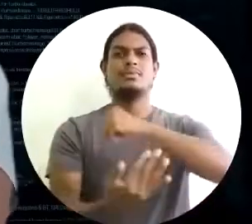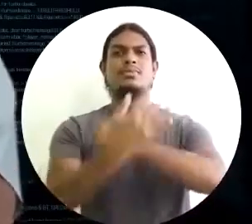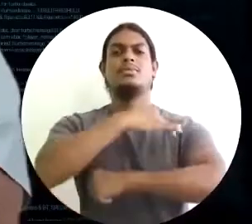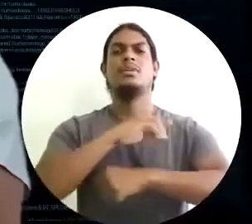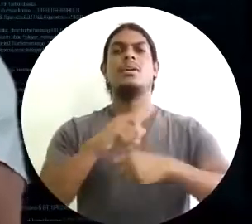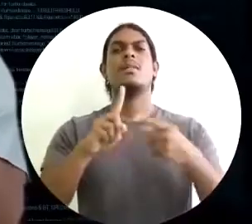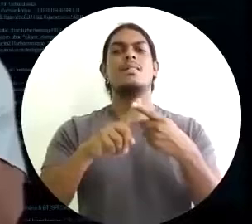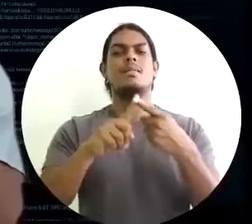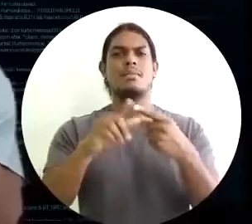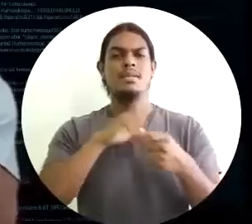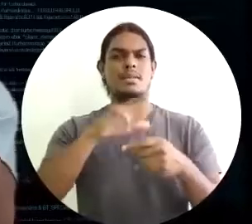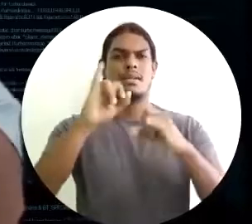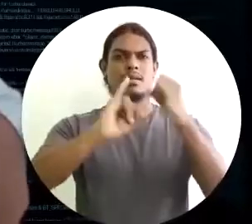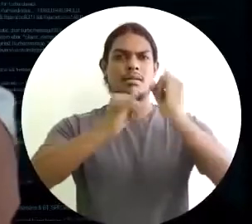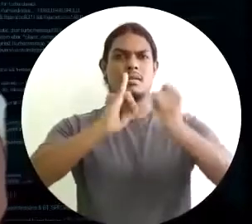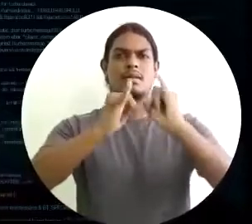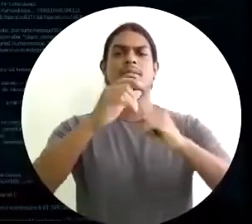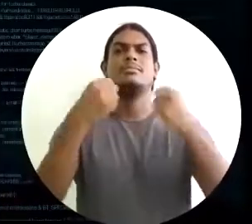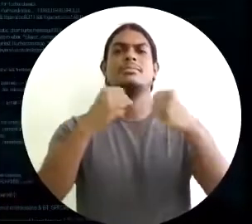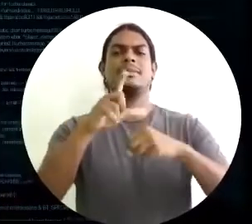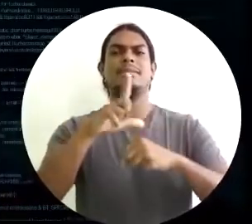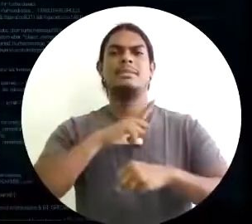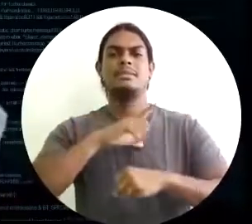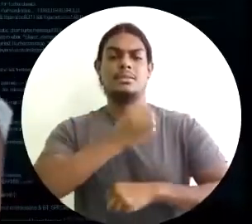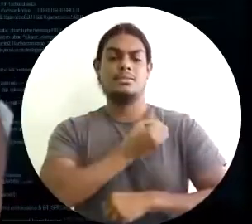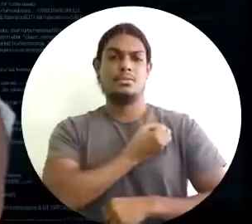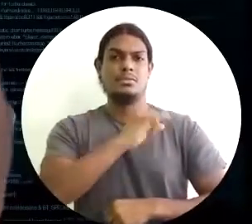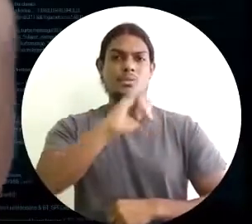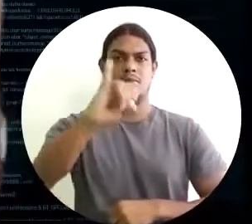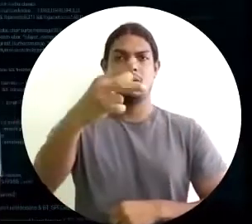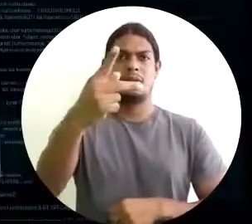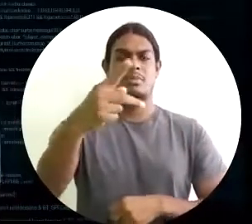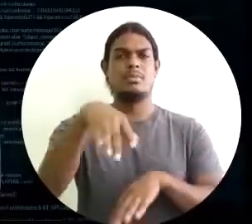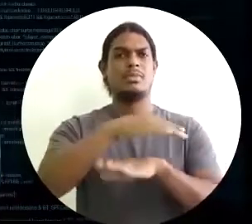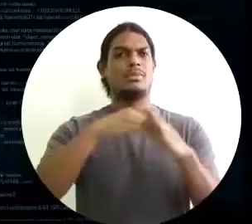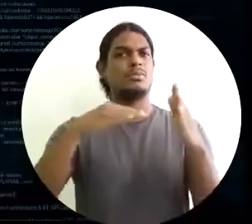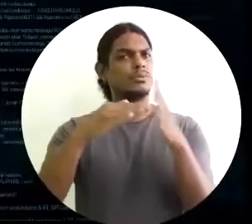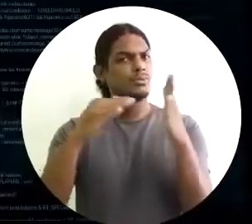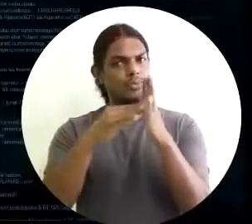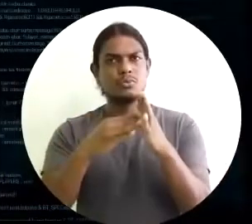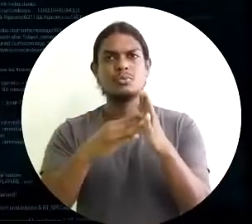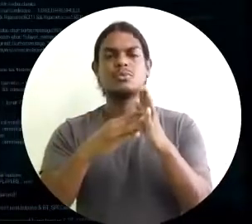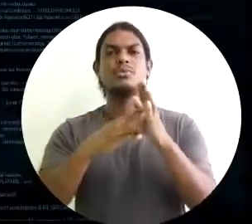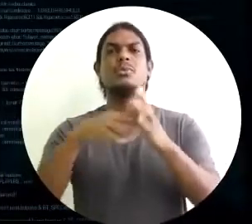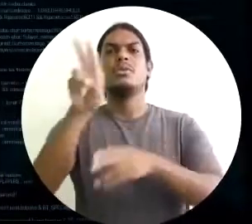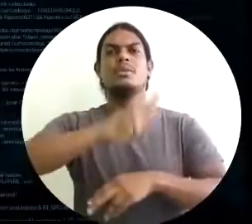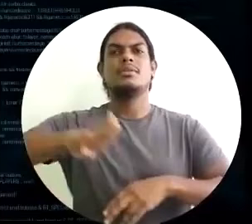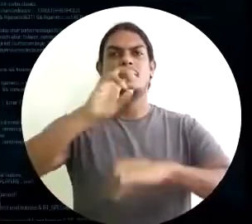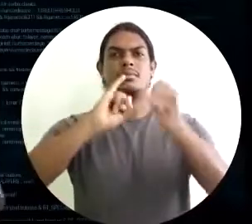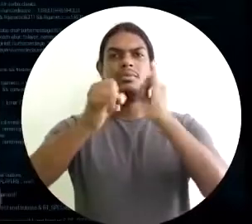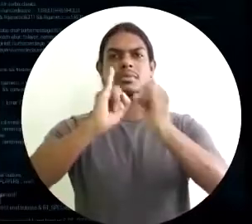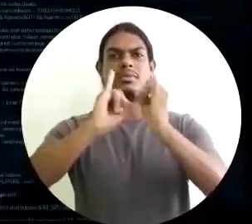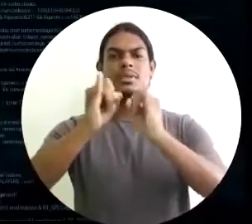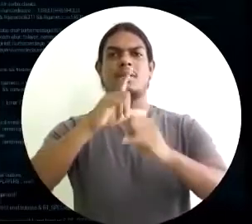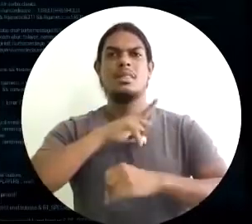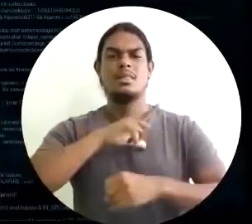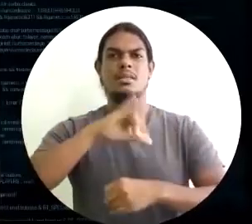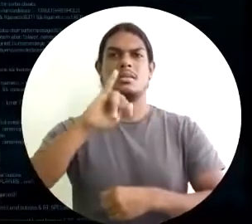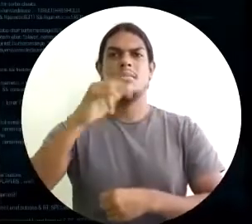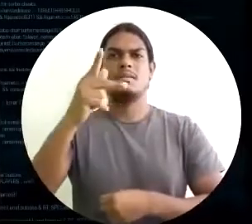ela também vai ter um IP. Então, além dos computadores, tudo que é conectado à internet vai ter esse IP.